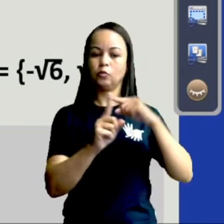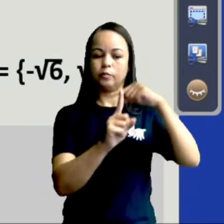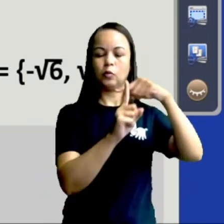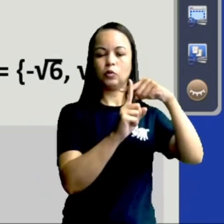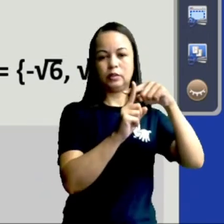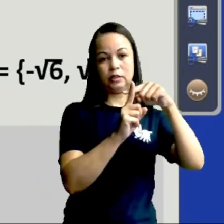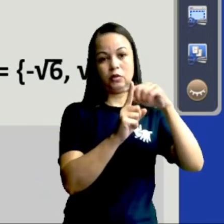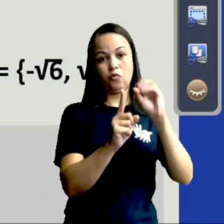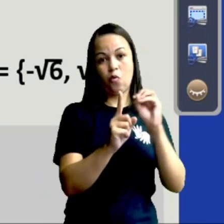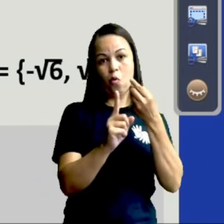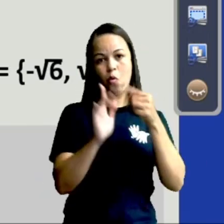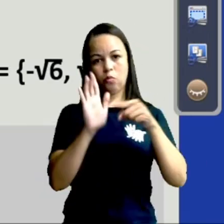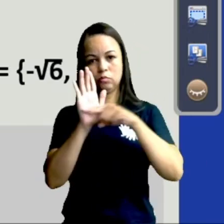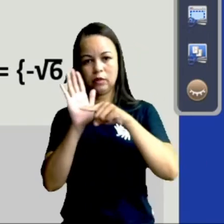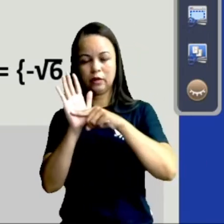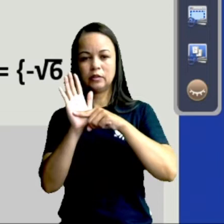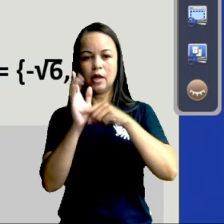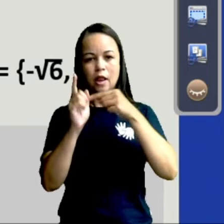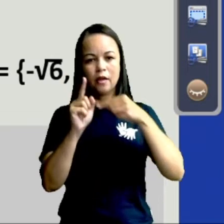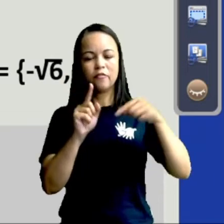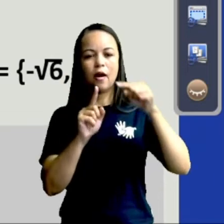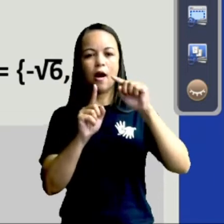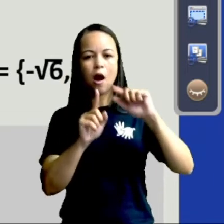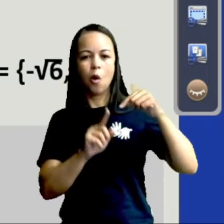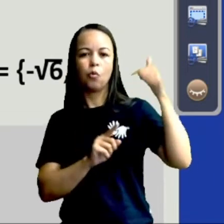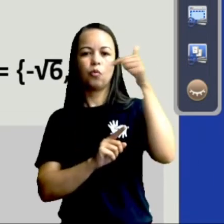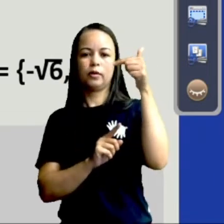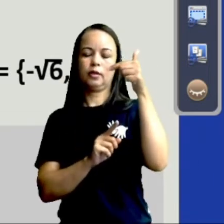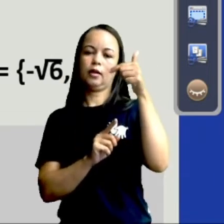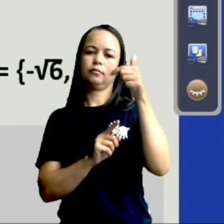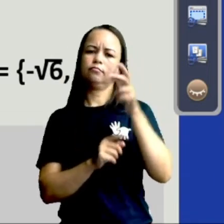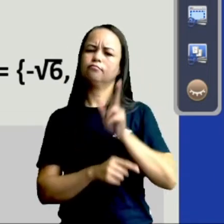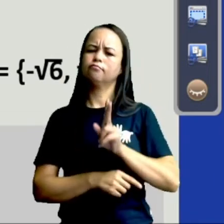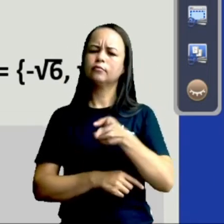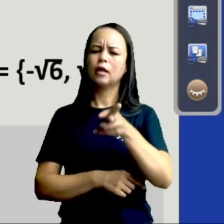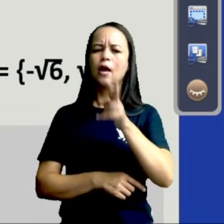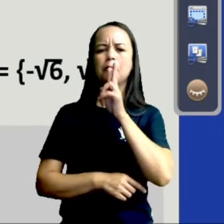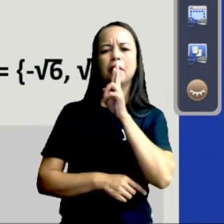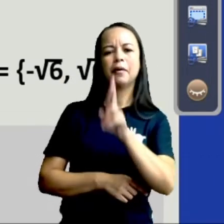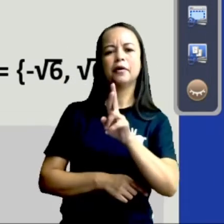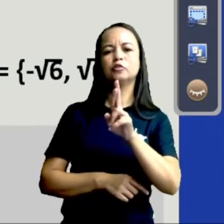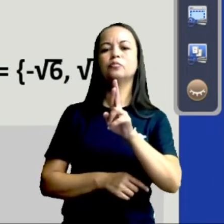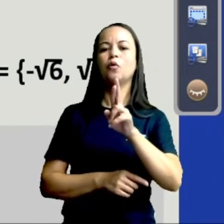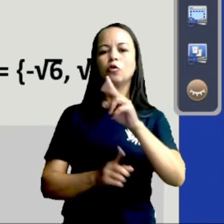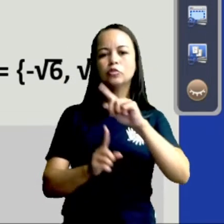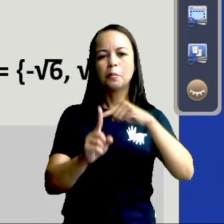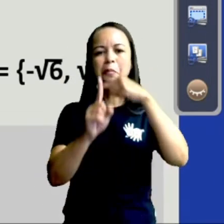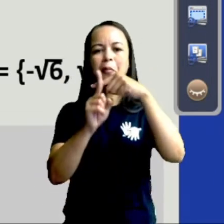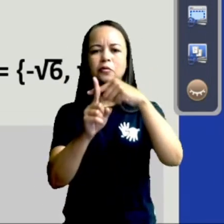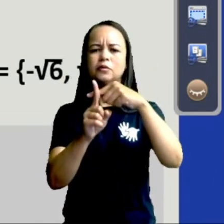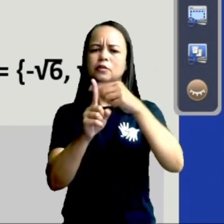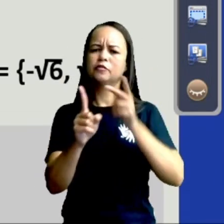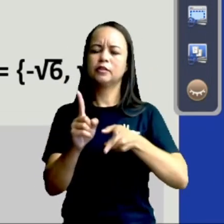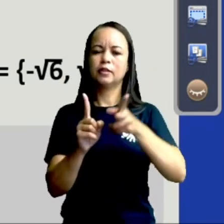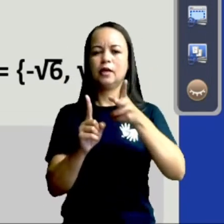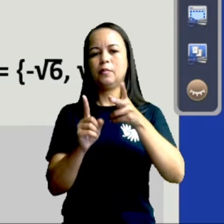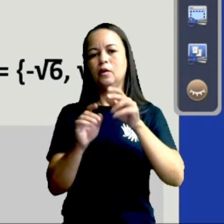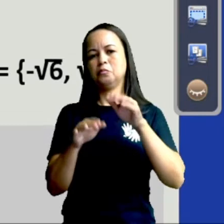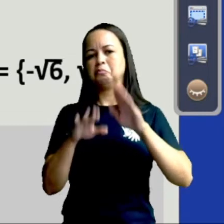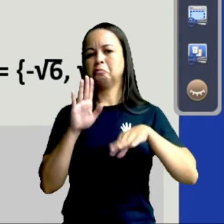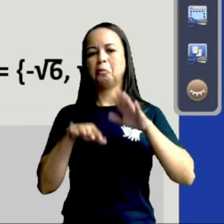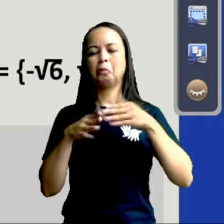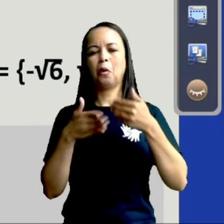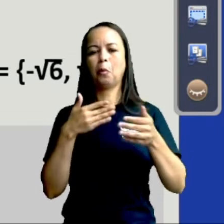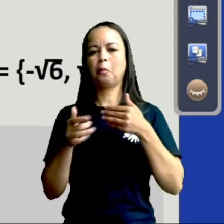ou negativo e elevar ao quadrado, a resposta sempre vai dar positiva, não importa se o número seja positivo